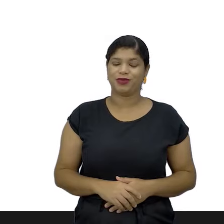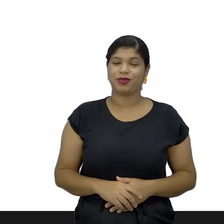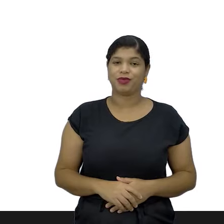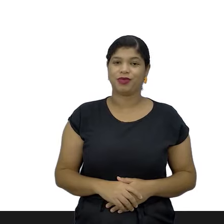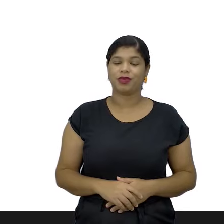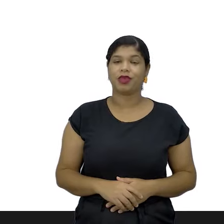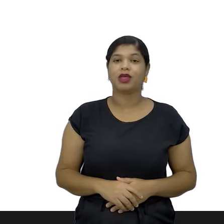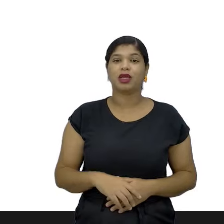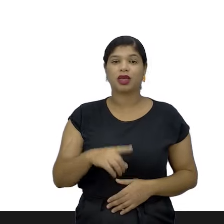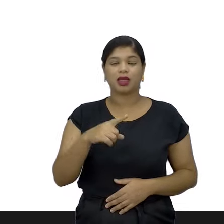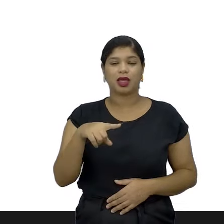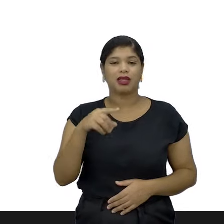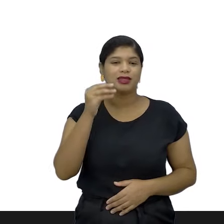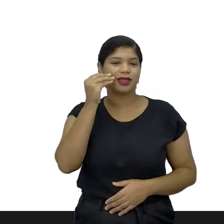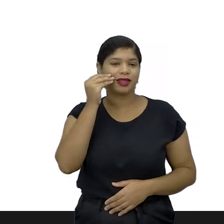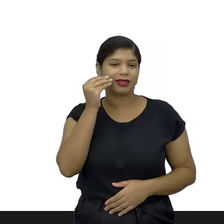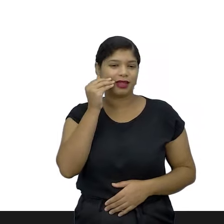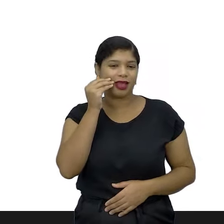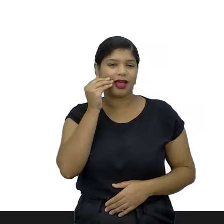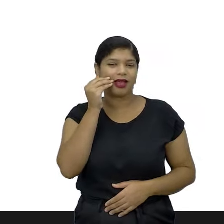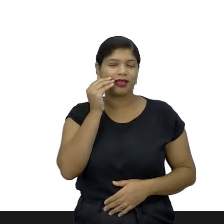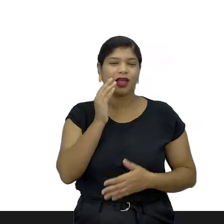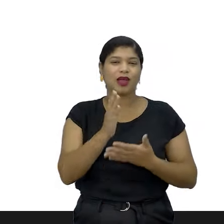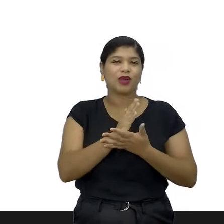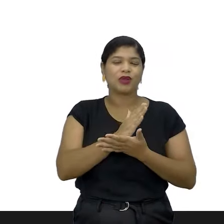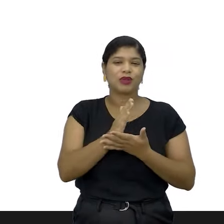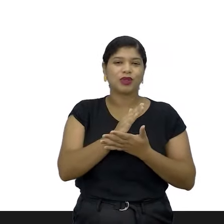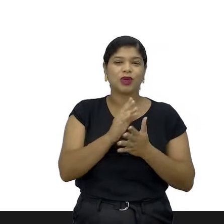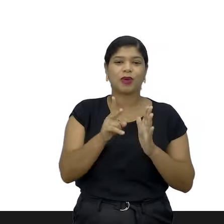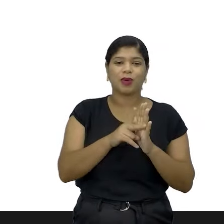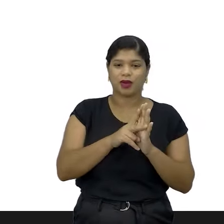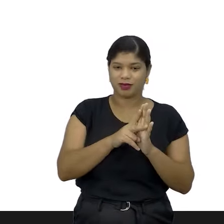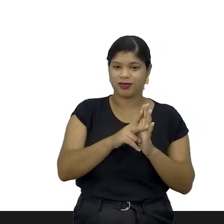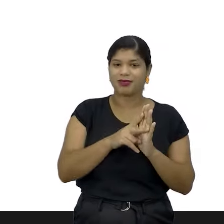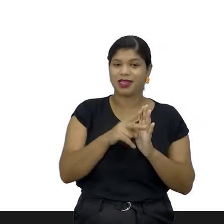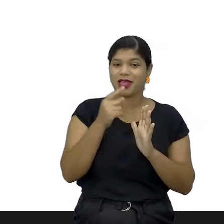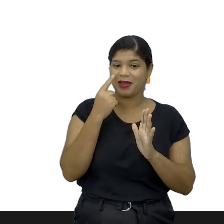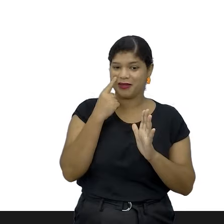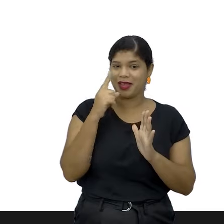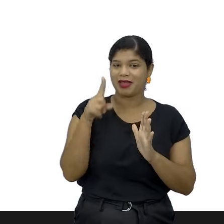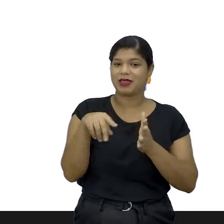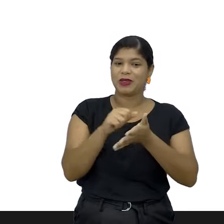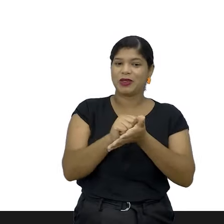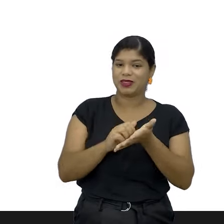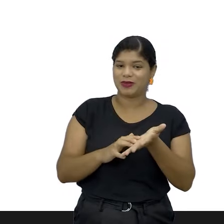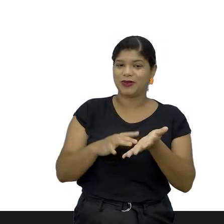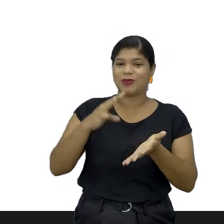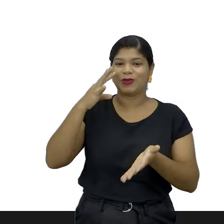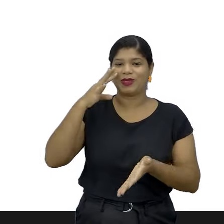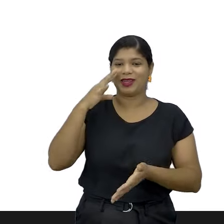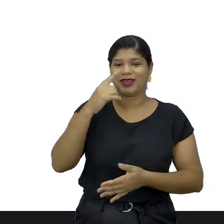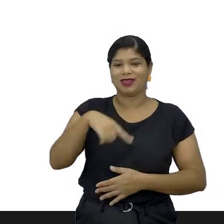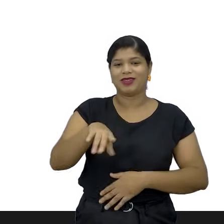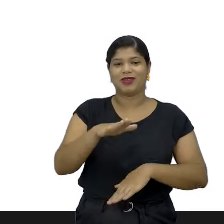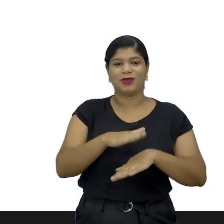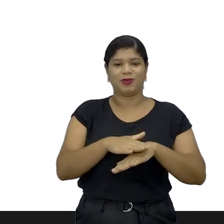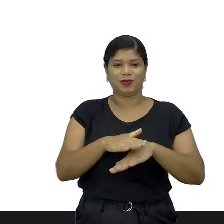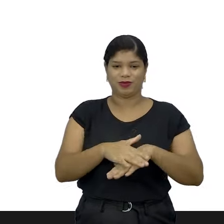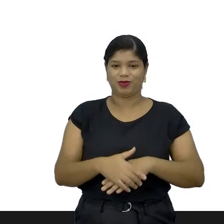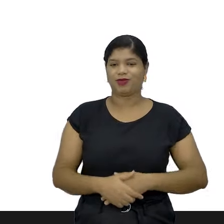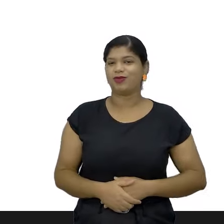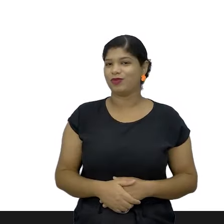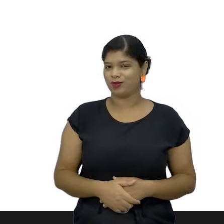eles listarão os ingredientes que compõem a receita. Então, é uma atividade muito rica, né? Então, não